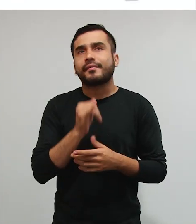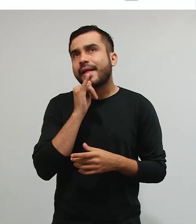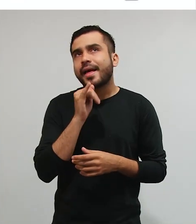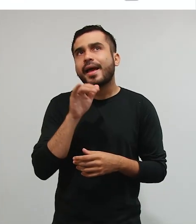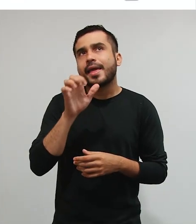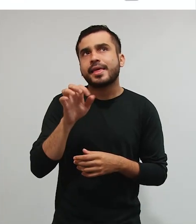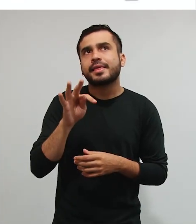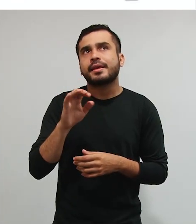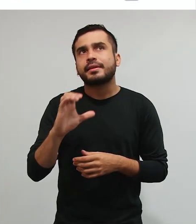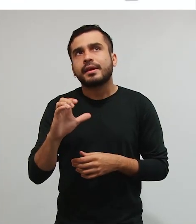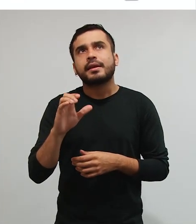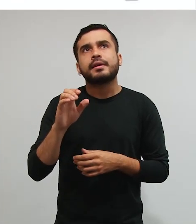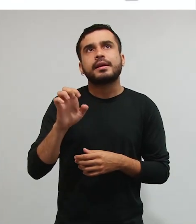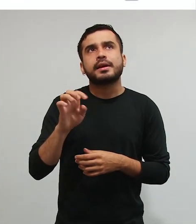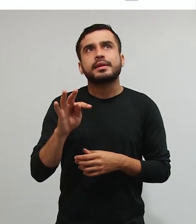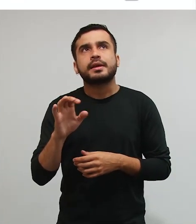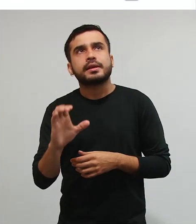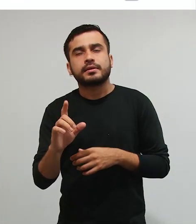etc,